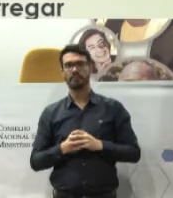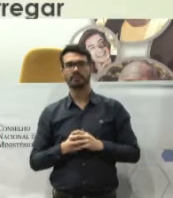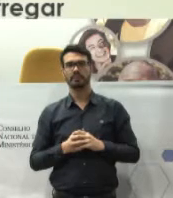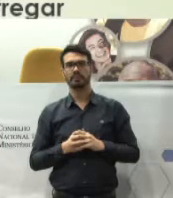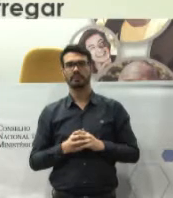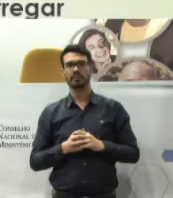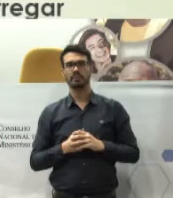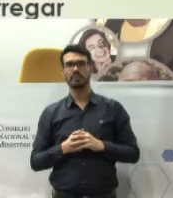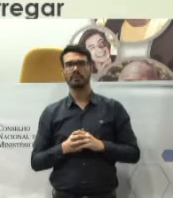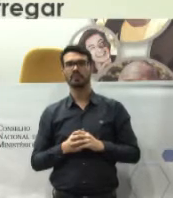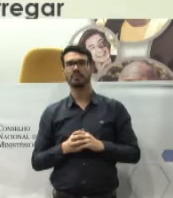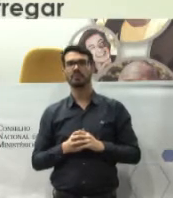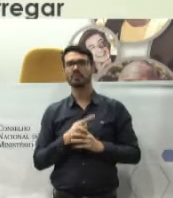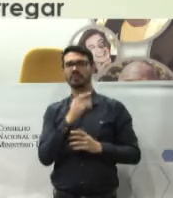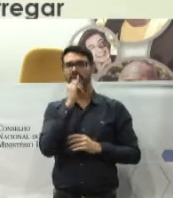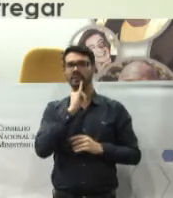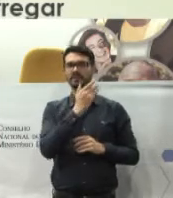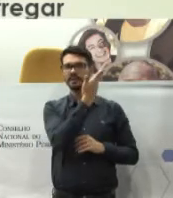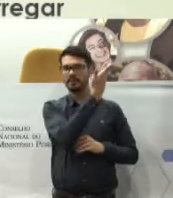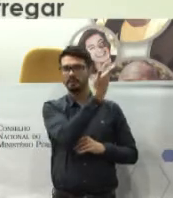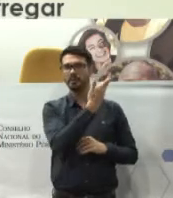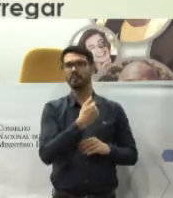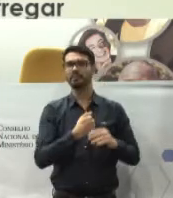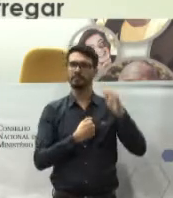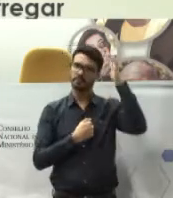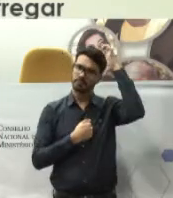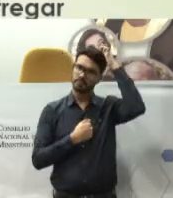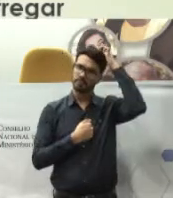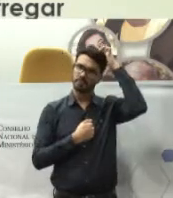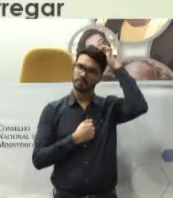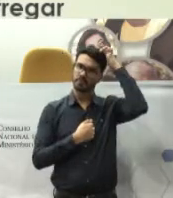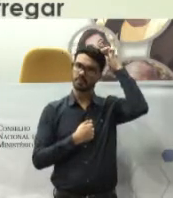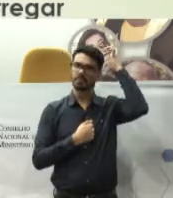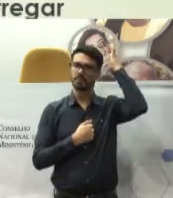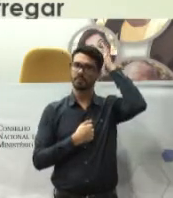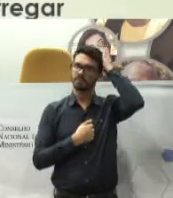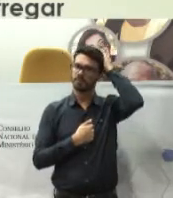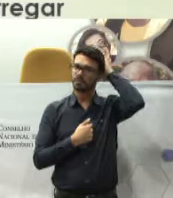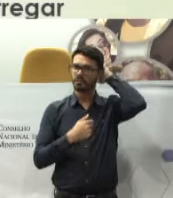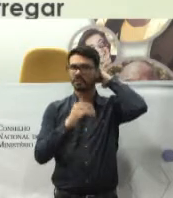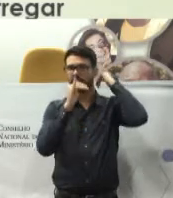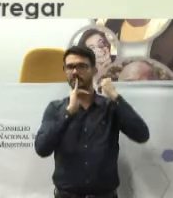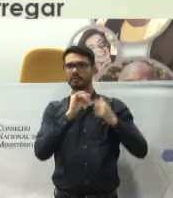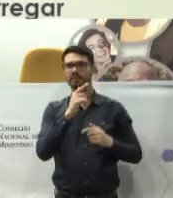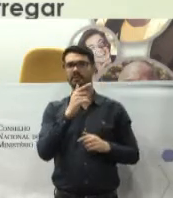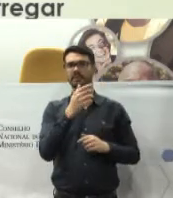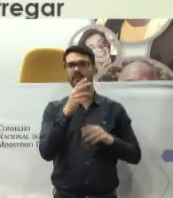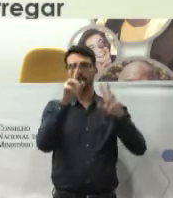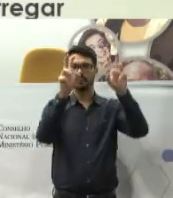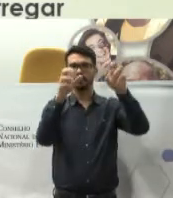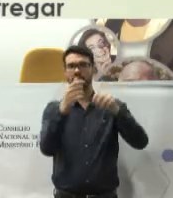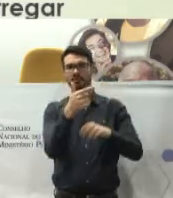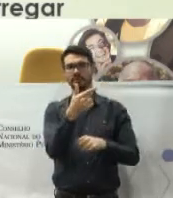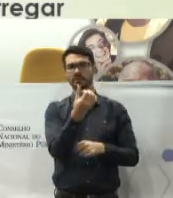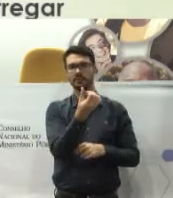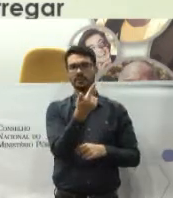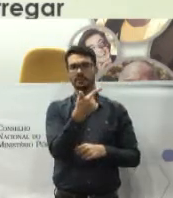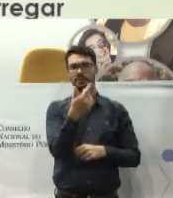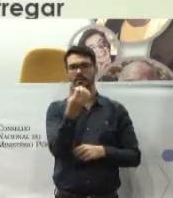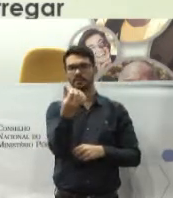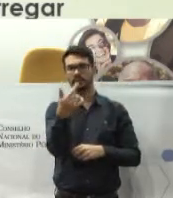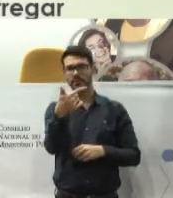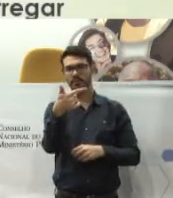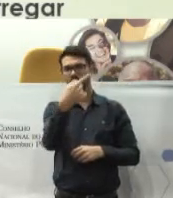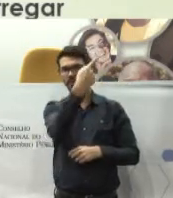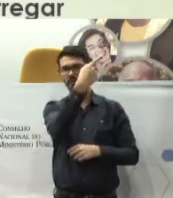E aí nós temos um exemplo, só para mostrar, que é o exemplo do tema 262 em matéria de saúde, no